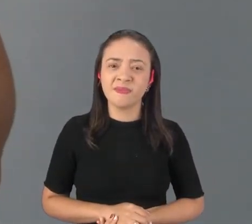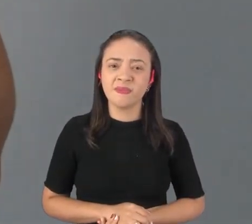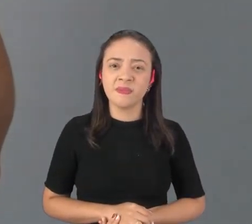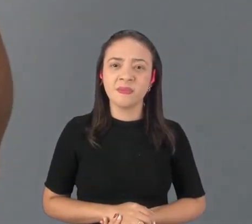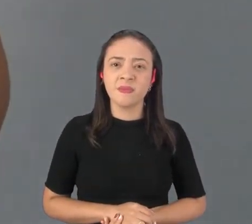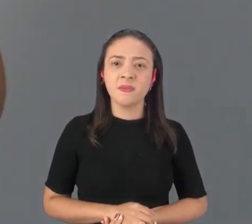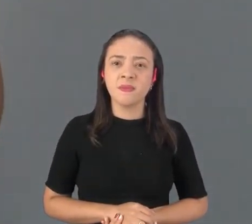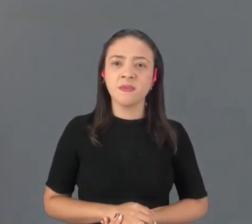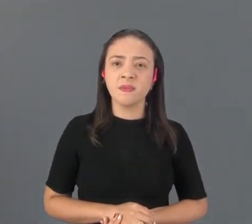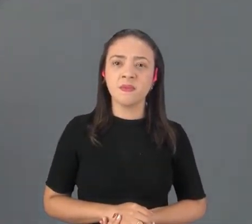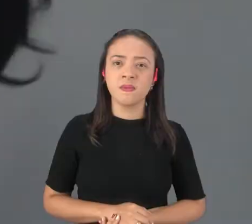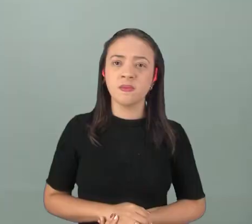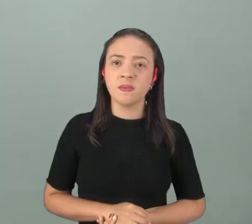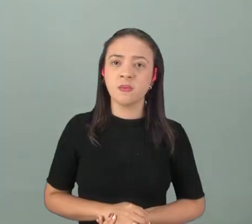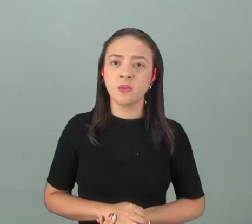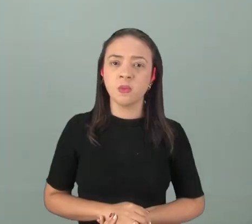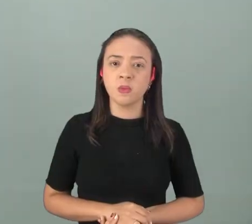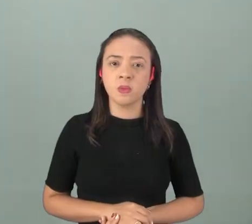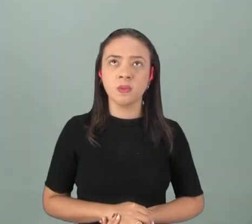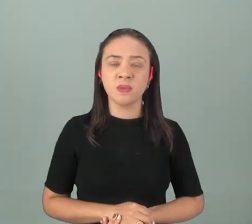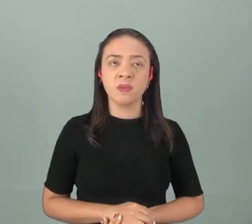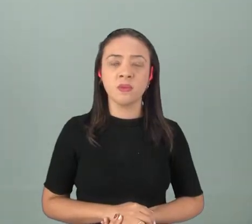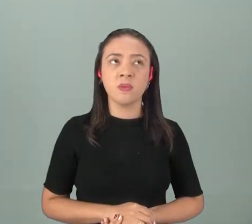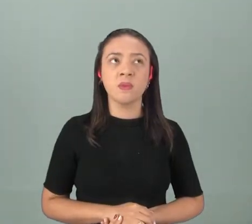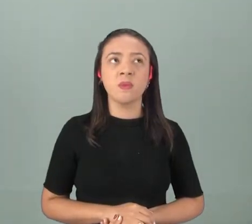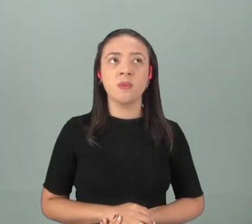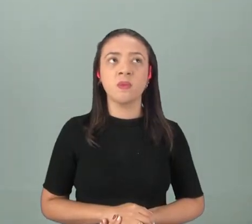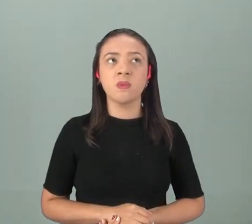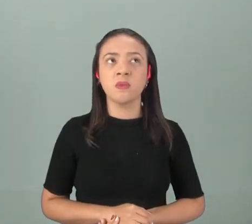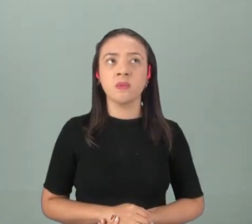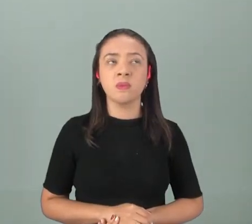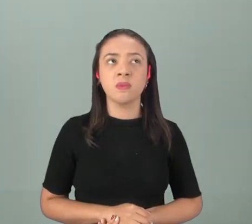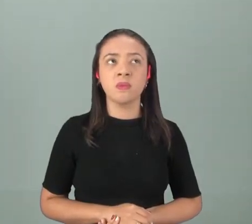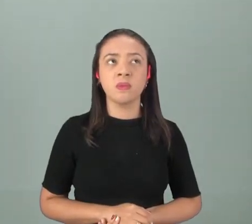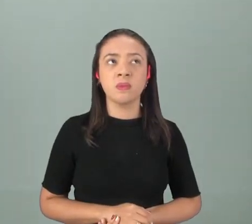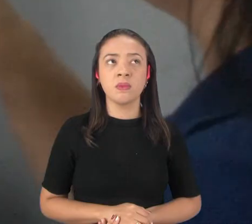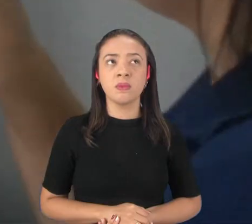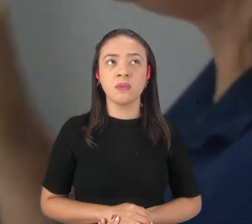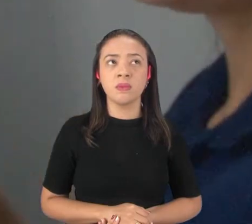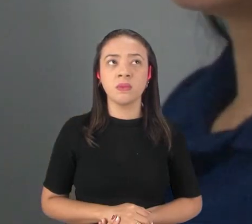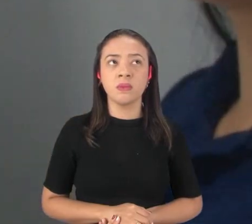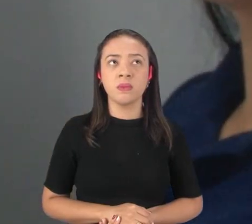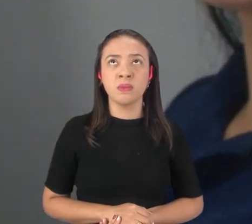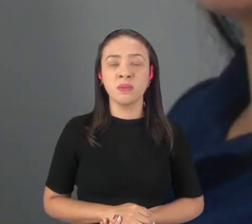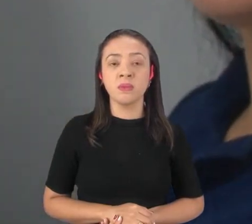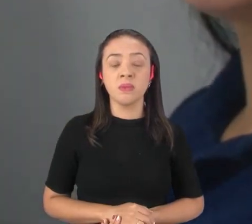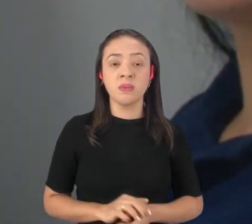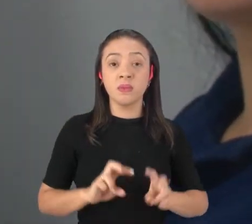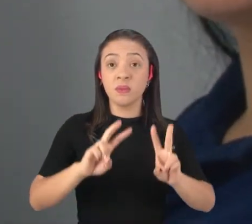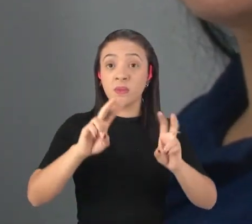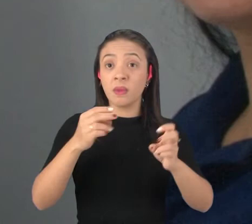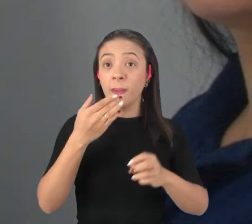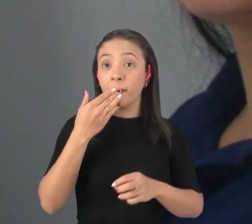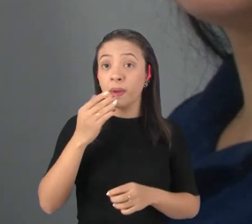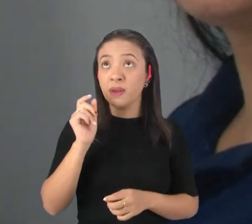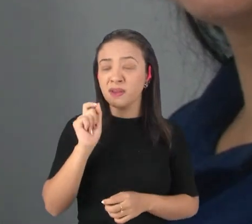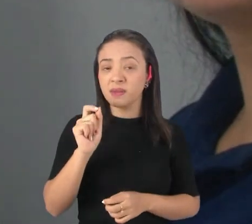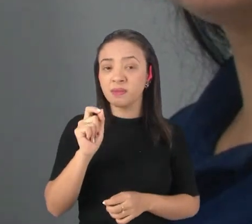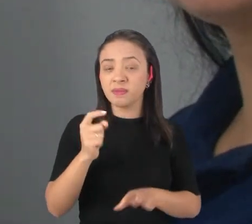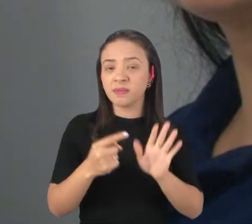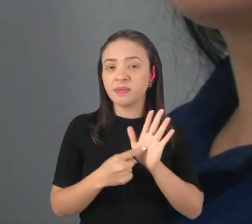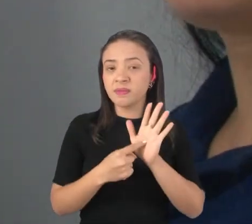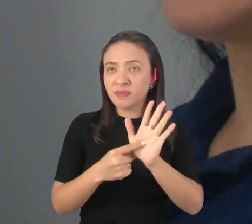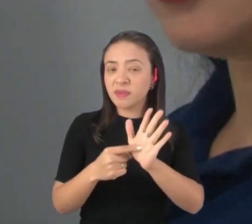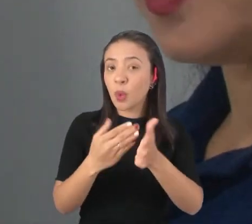Ok? Eu uso aspas, ó. Aspas. E as aspas aqui pede para me fazer o seguinte: eu